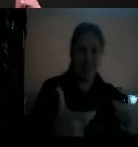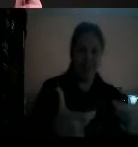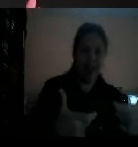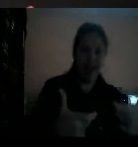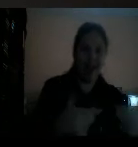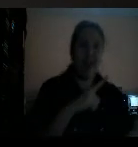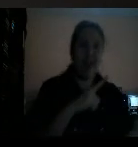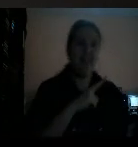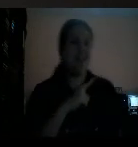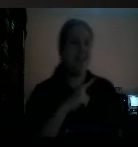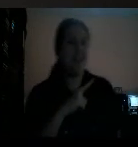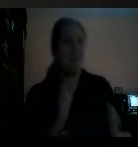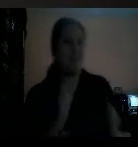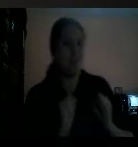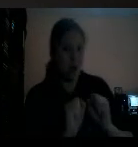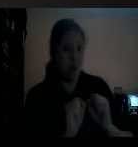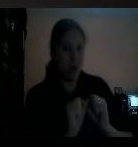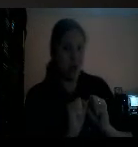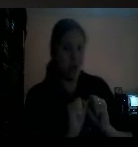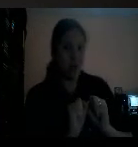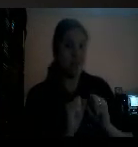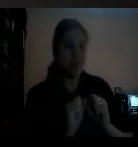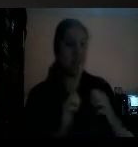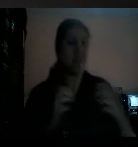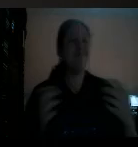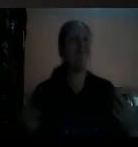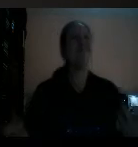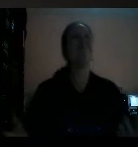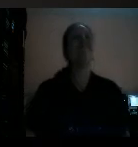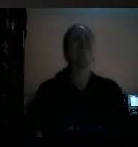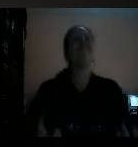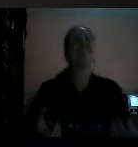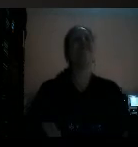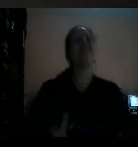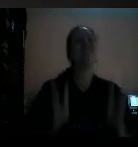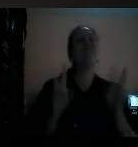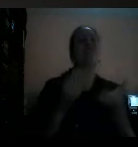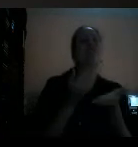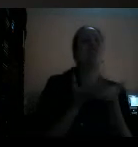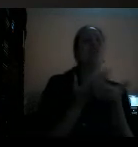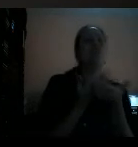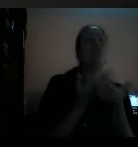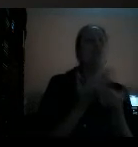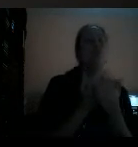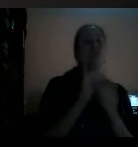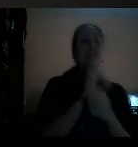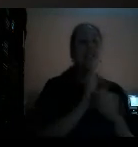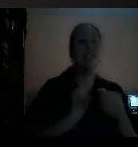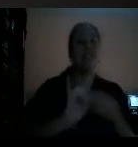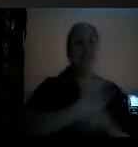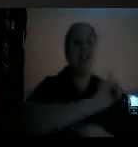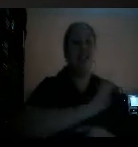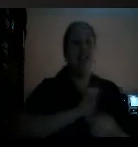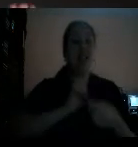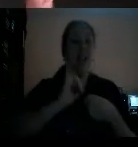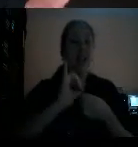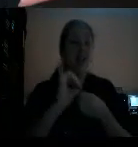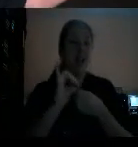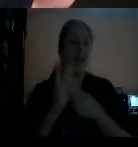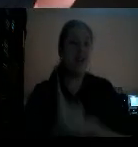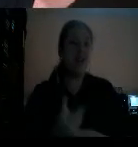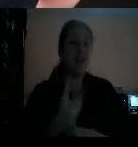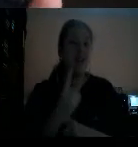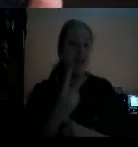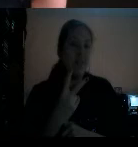Das ilhas de defesa, das camadas defensivas do sistema de política de intervenção, de